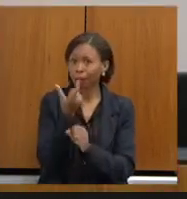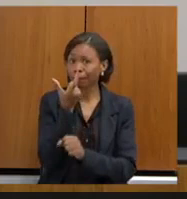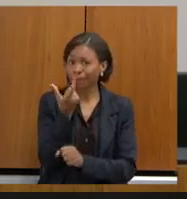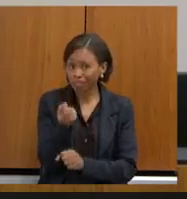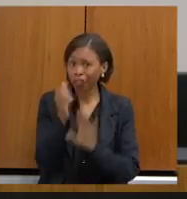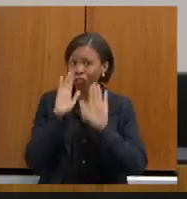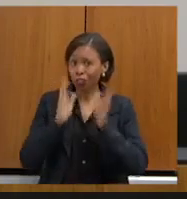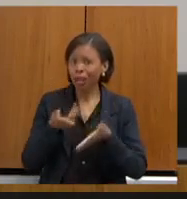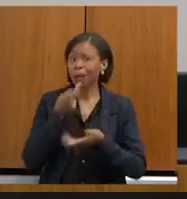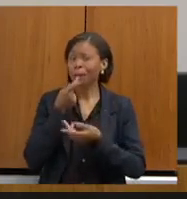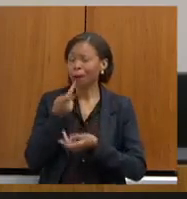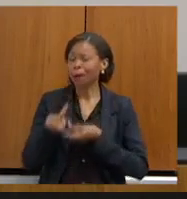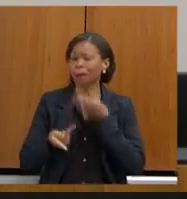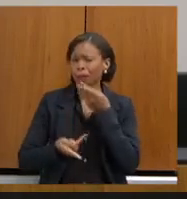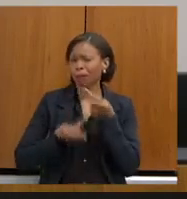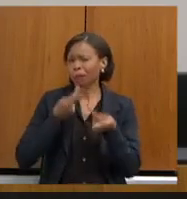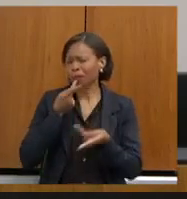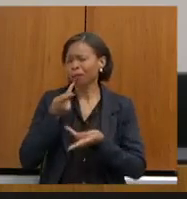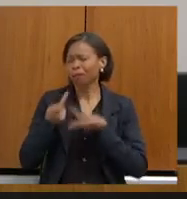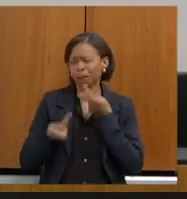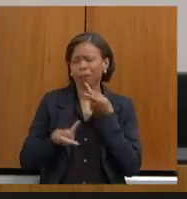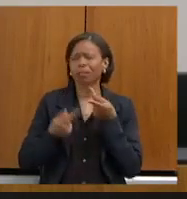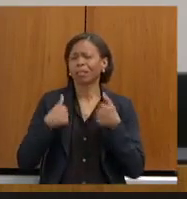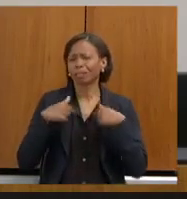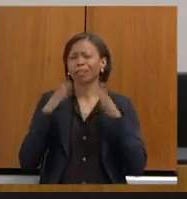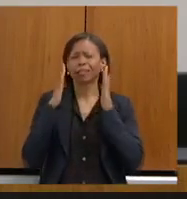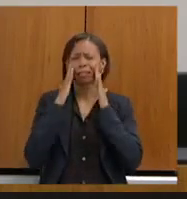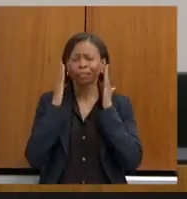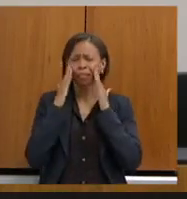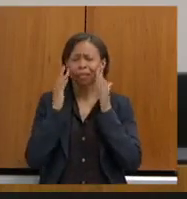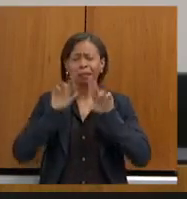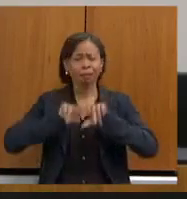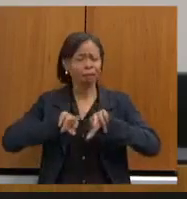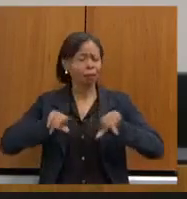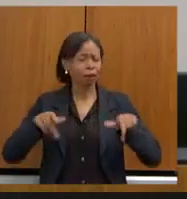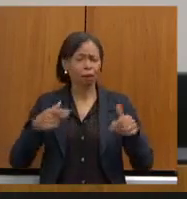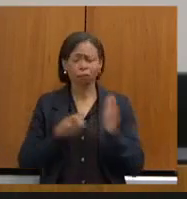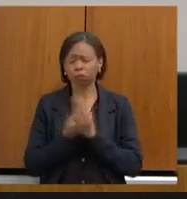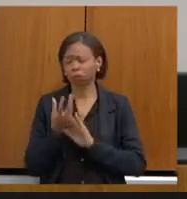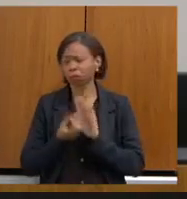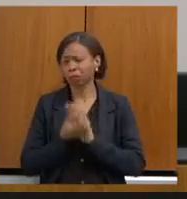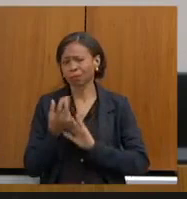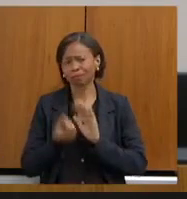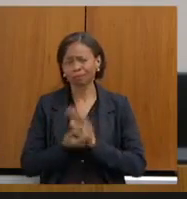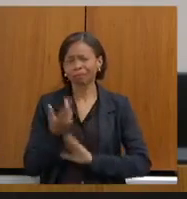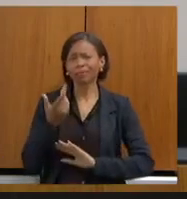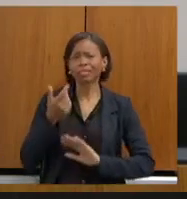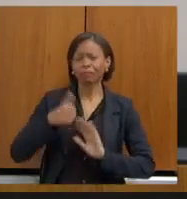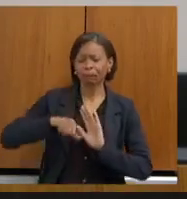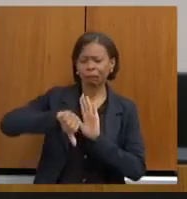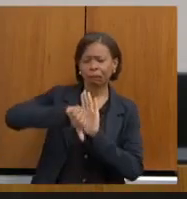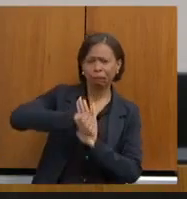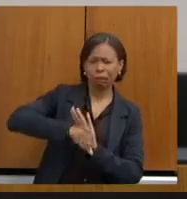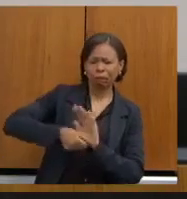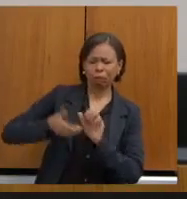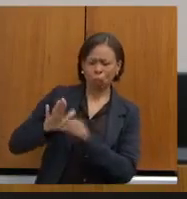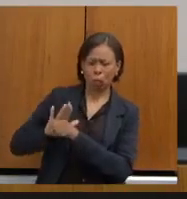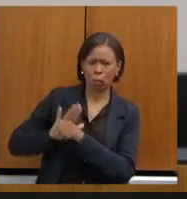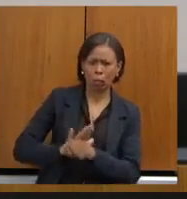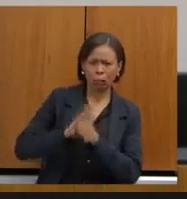eu trancei de muito e o ato de prevenir e reprimir o Crime Comandante a atitude do Policial